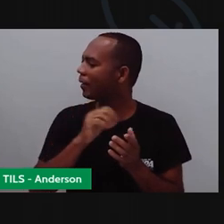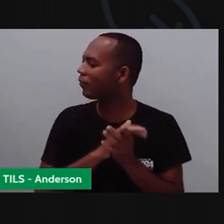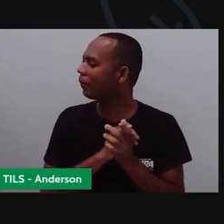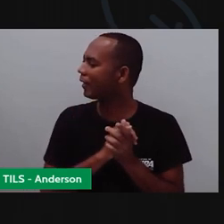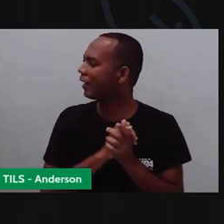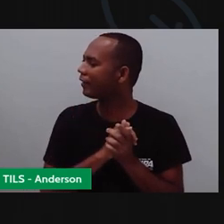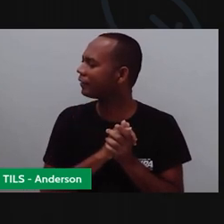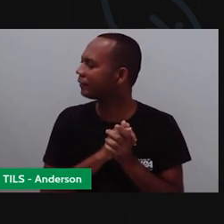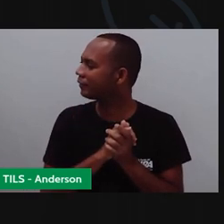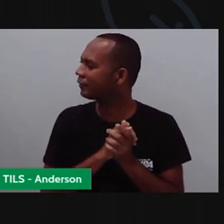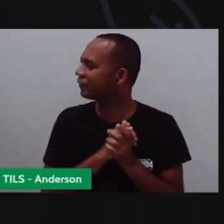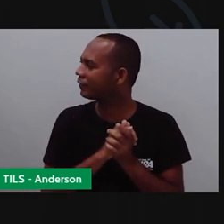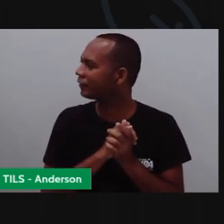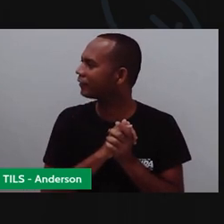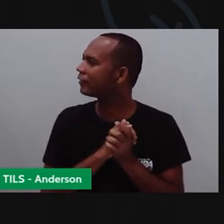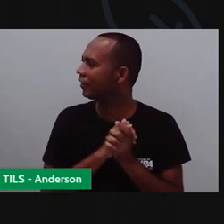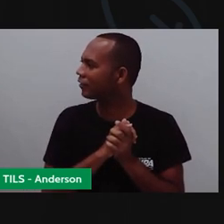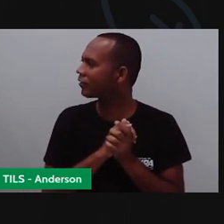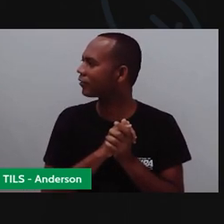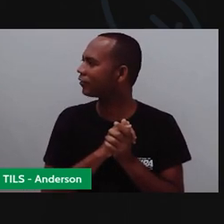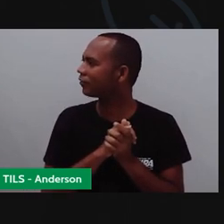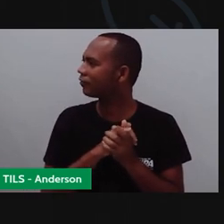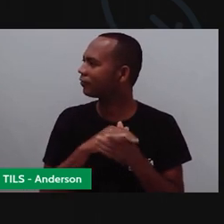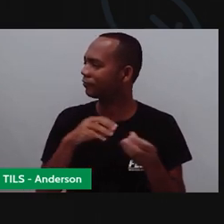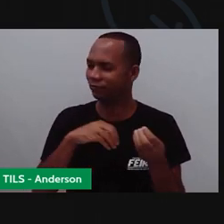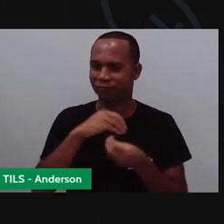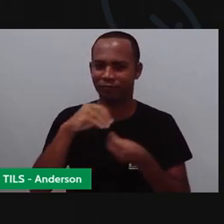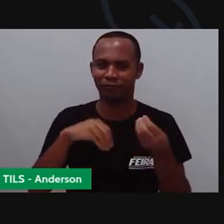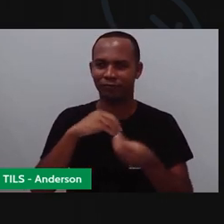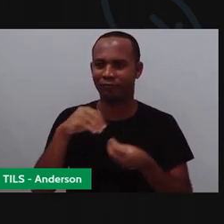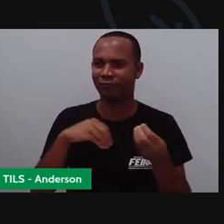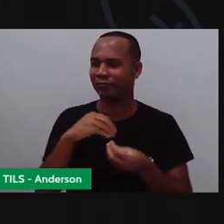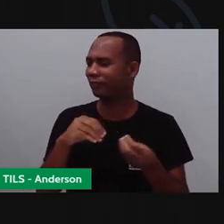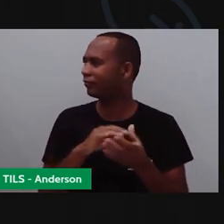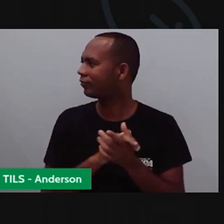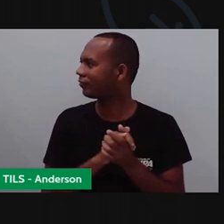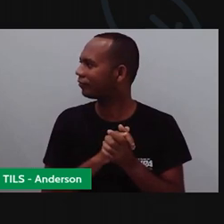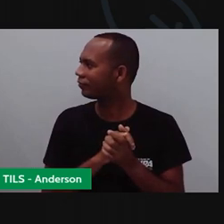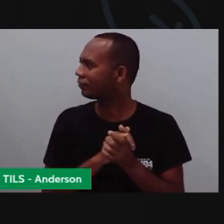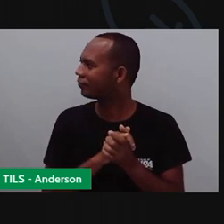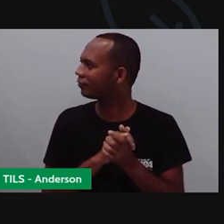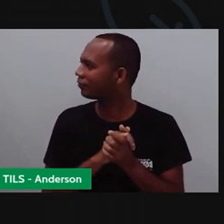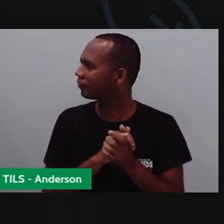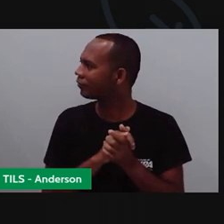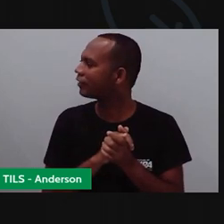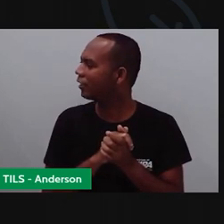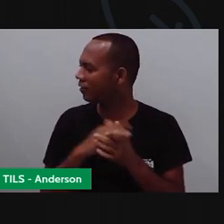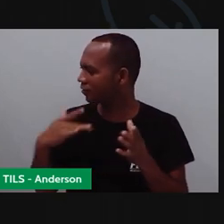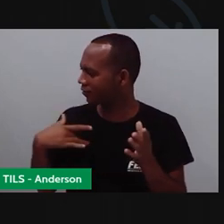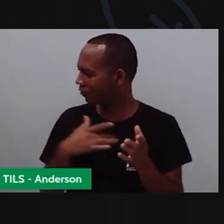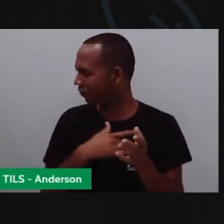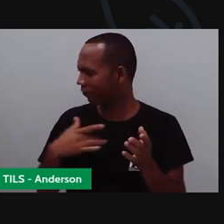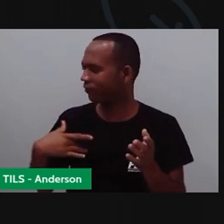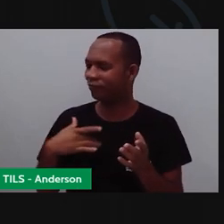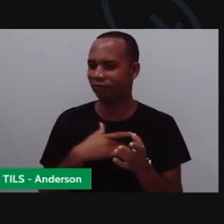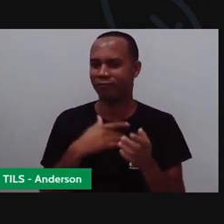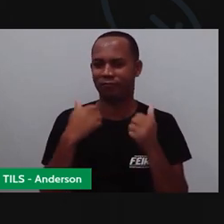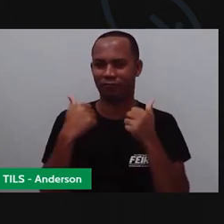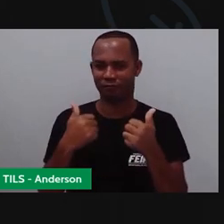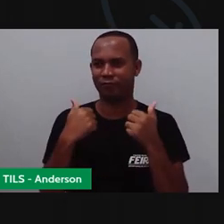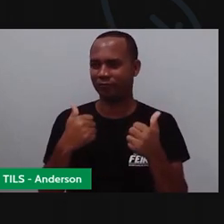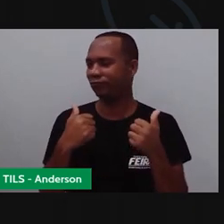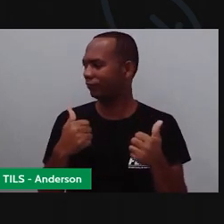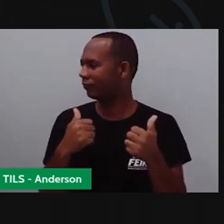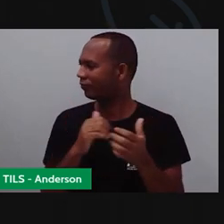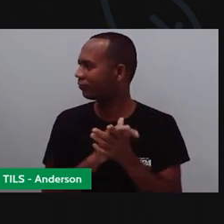um suco de laranja de maracujá pronto então tempo todo uma refeição aqui e uma refeição saudável certo